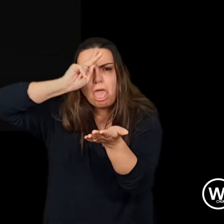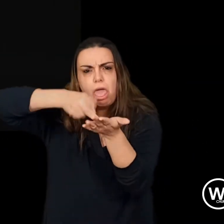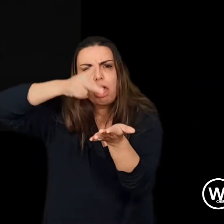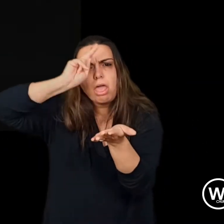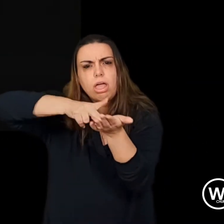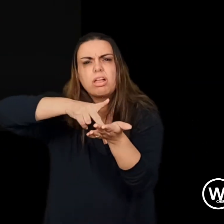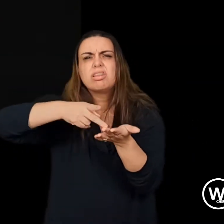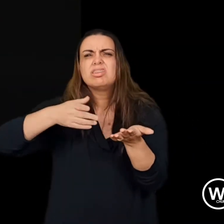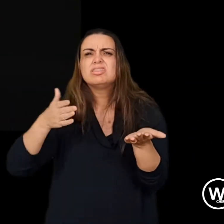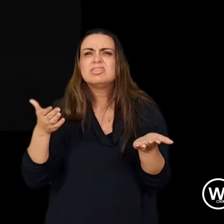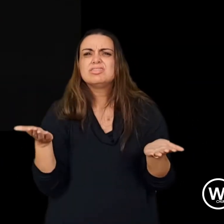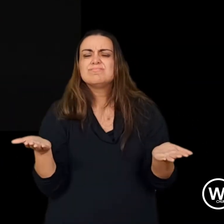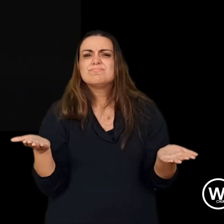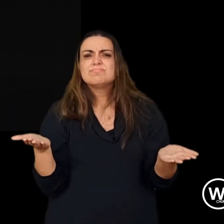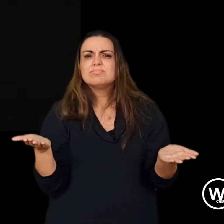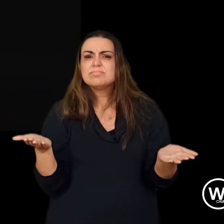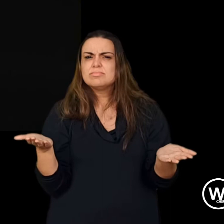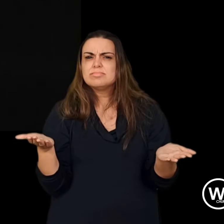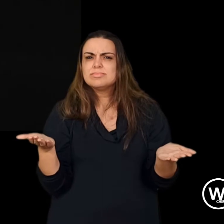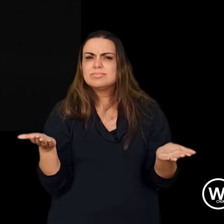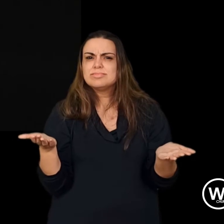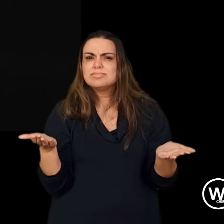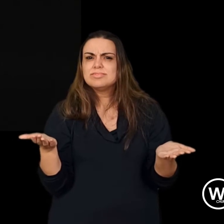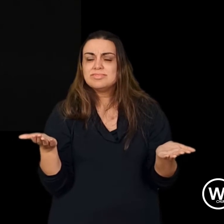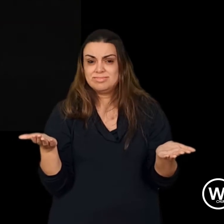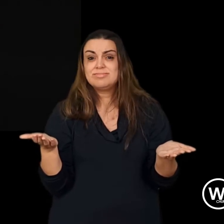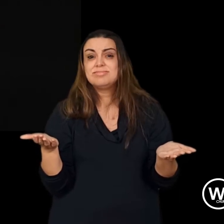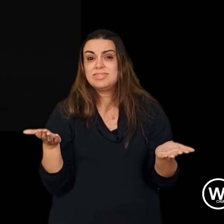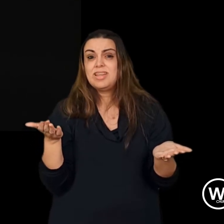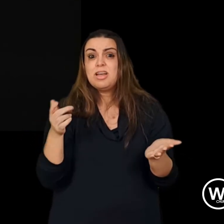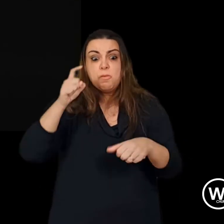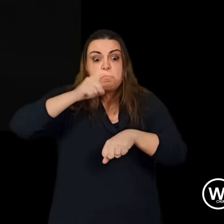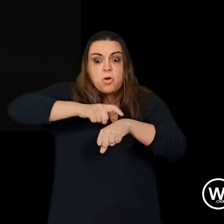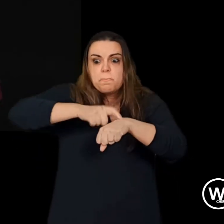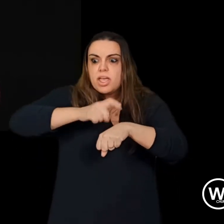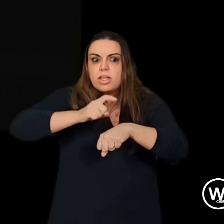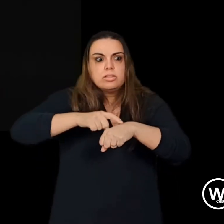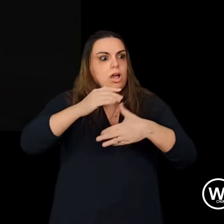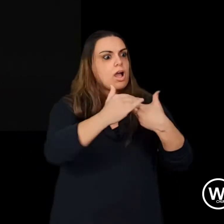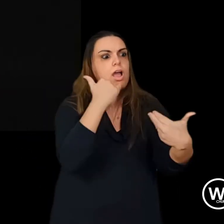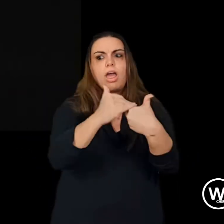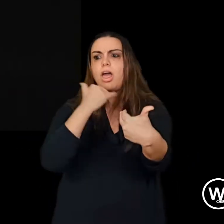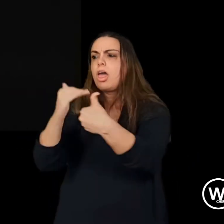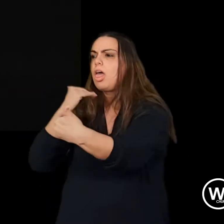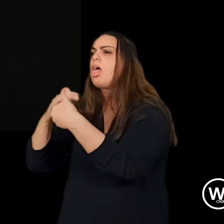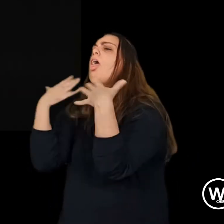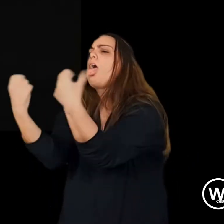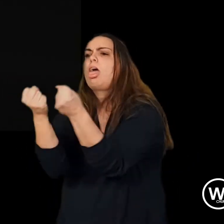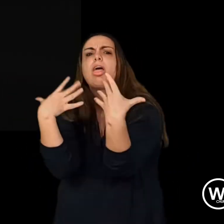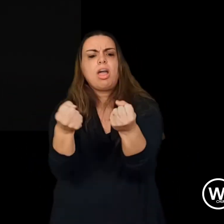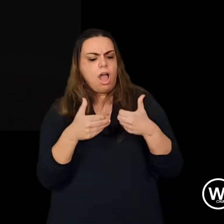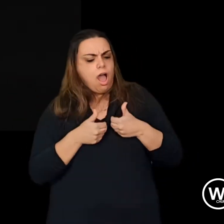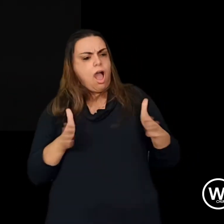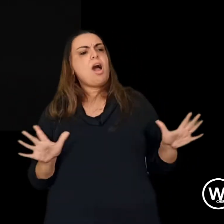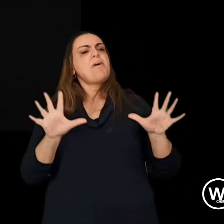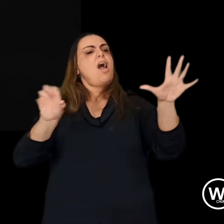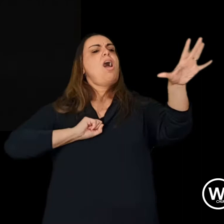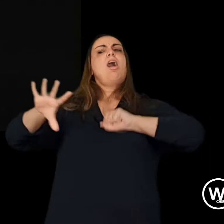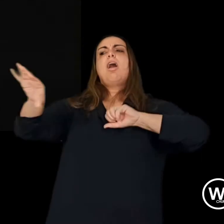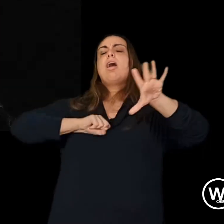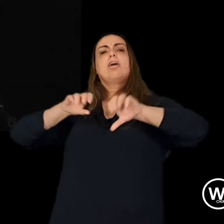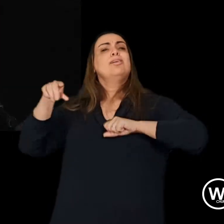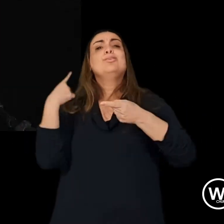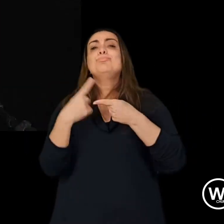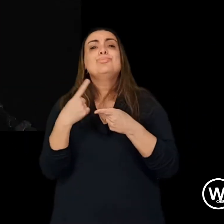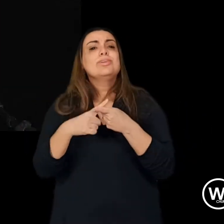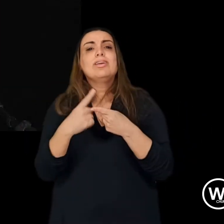ver com o que nós gostaríamos de ouvir naquele momento. Agora, por que fazemos isso? Simplesmente